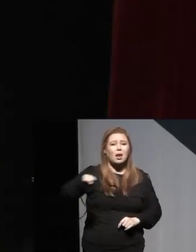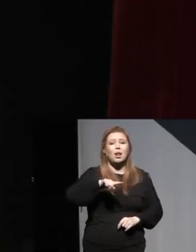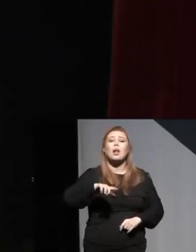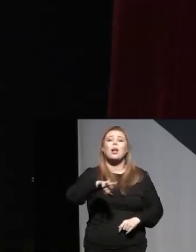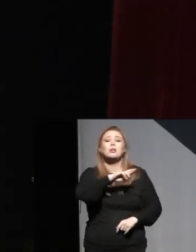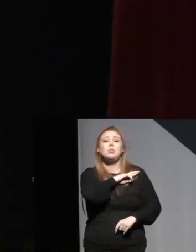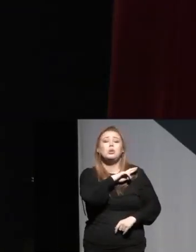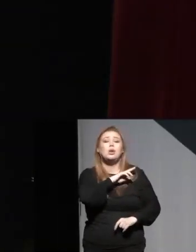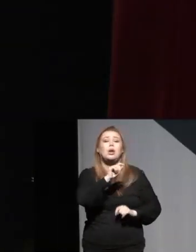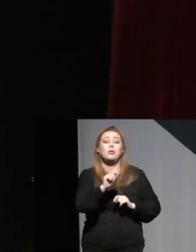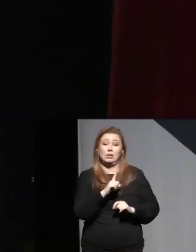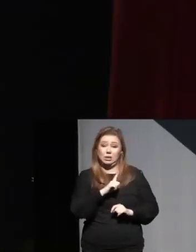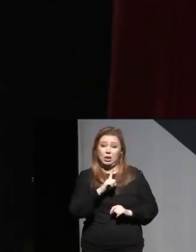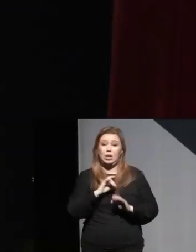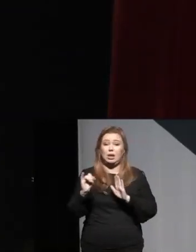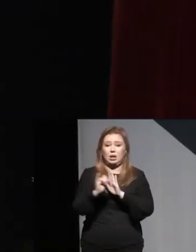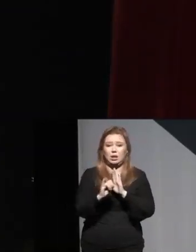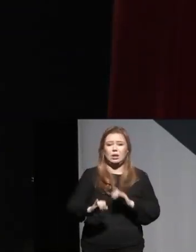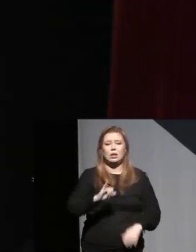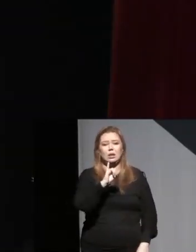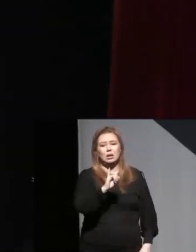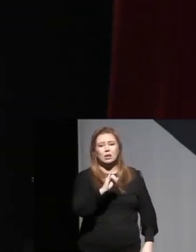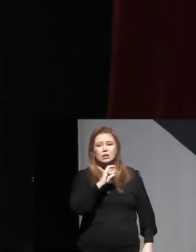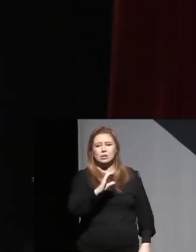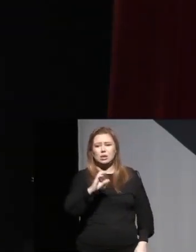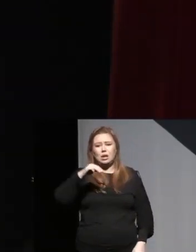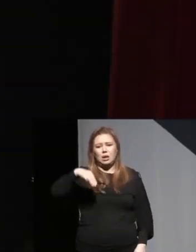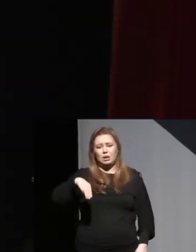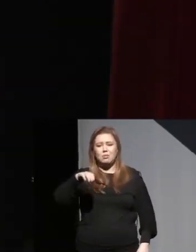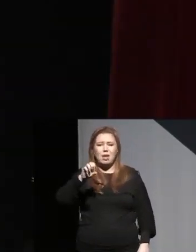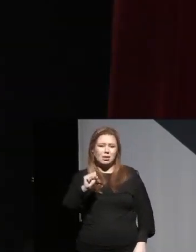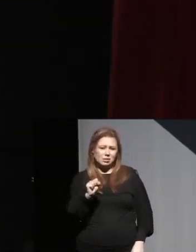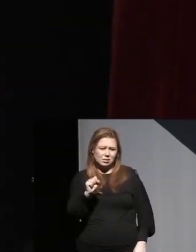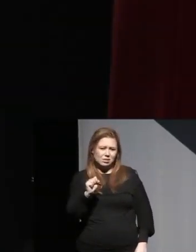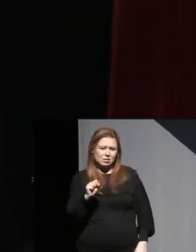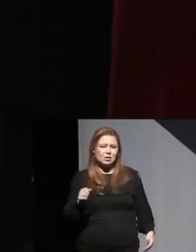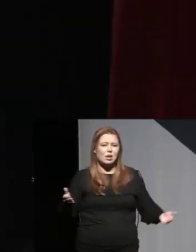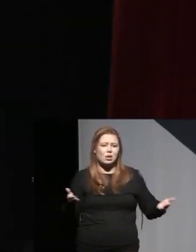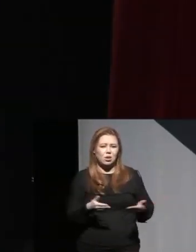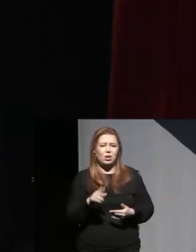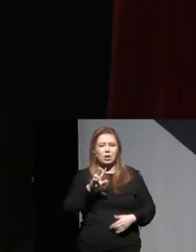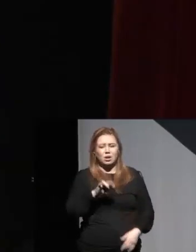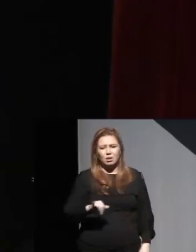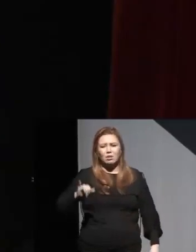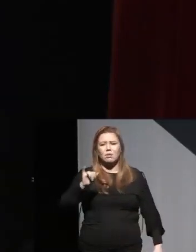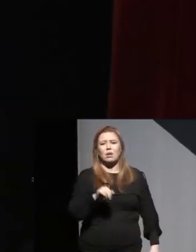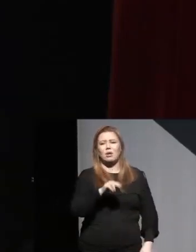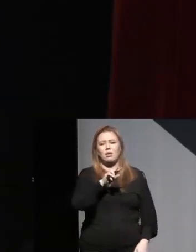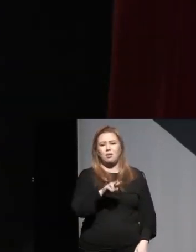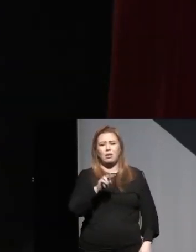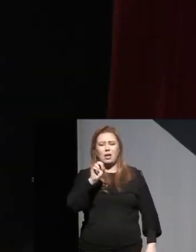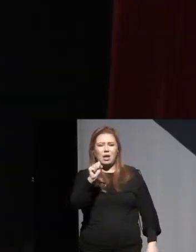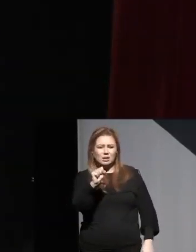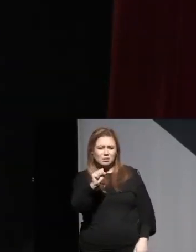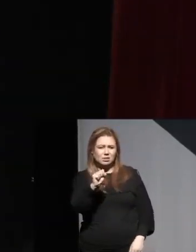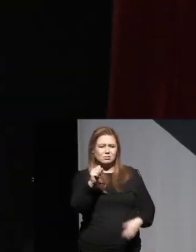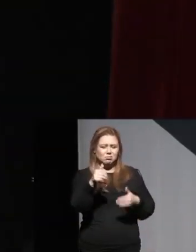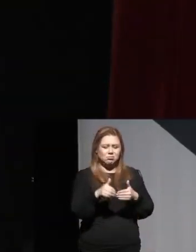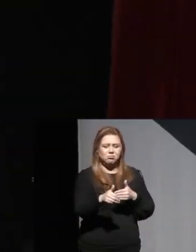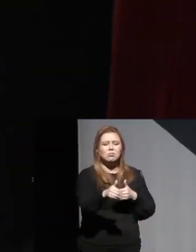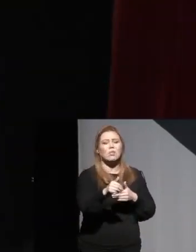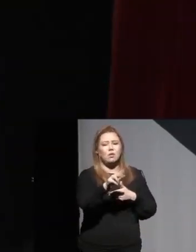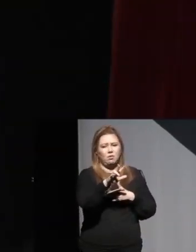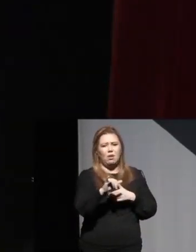tributo bastante importante, que é o ICMS, que agora vai passar a ser IBS, esperamos em 2000 e daqui a um